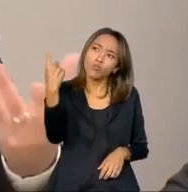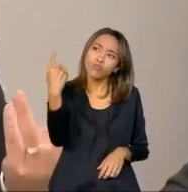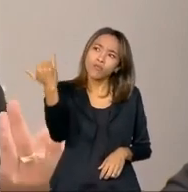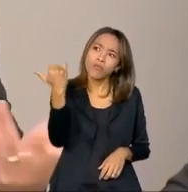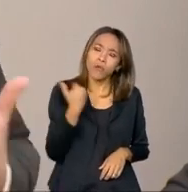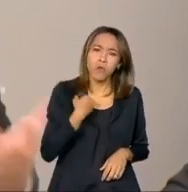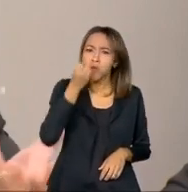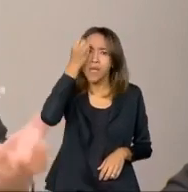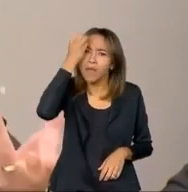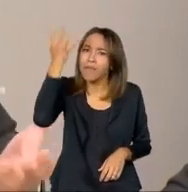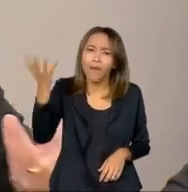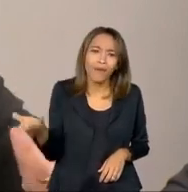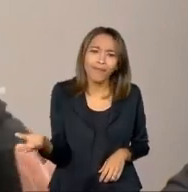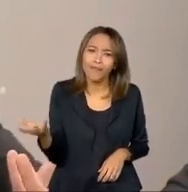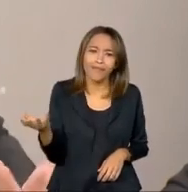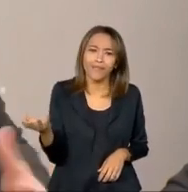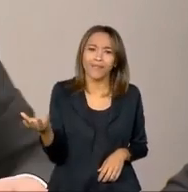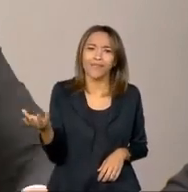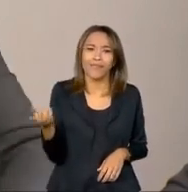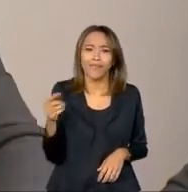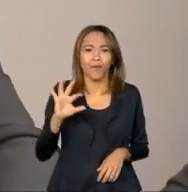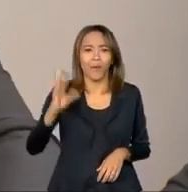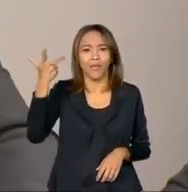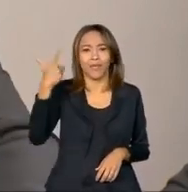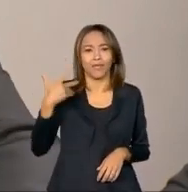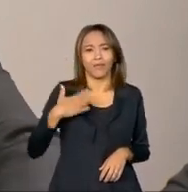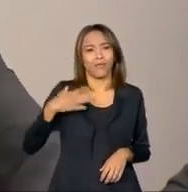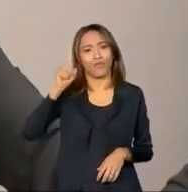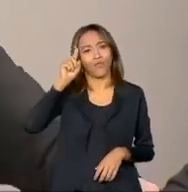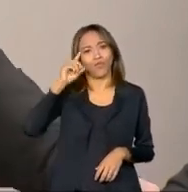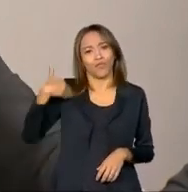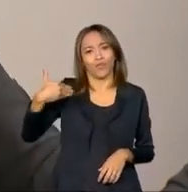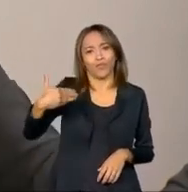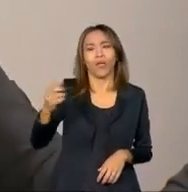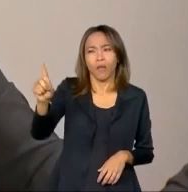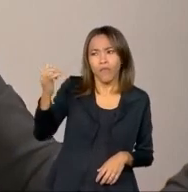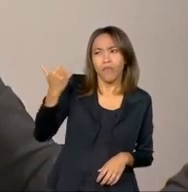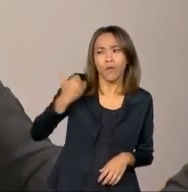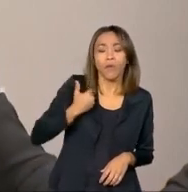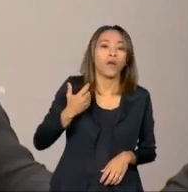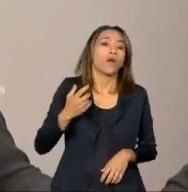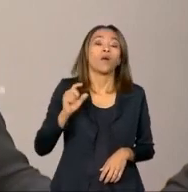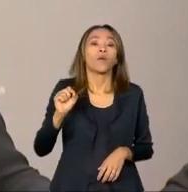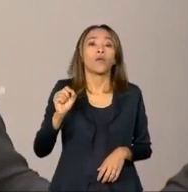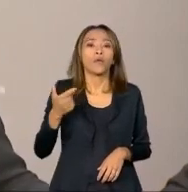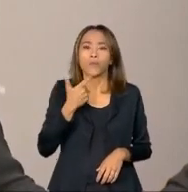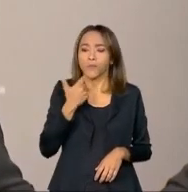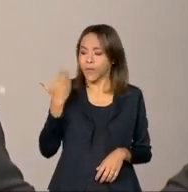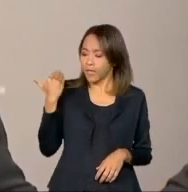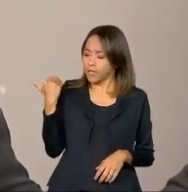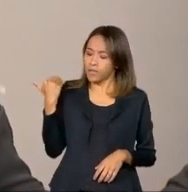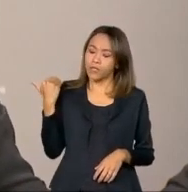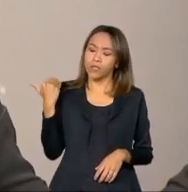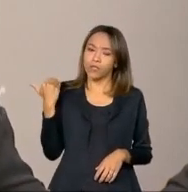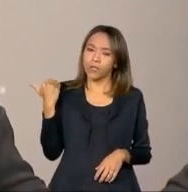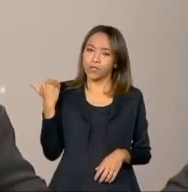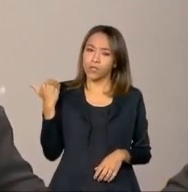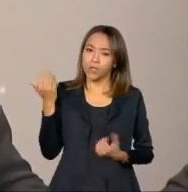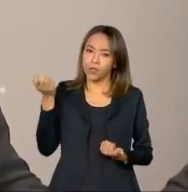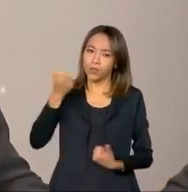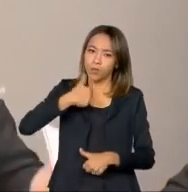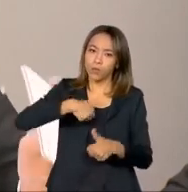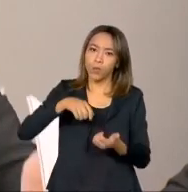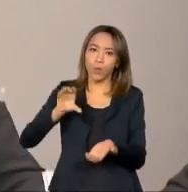nem lembrava, porque não é do meu dia a dia. Quando nós fizemos a mudança agora recentemente do